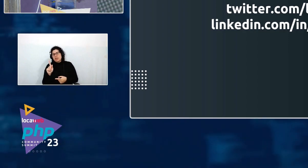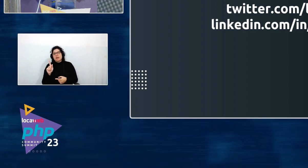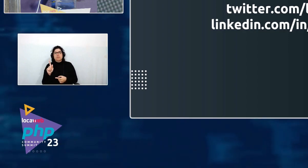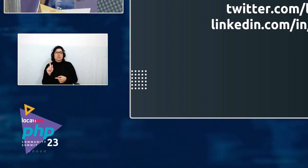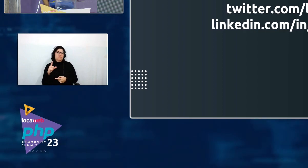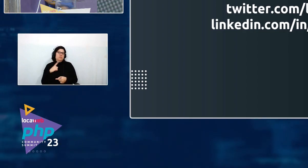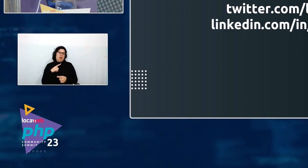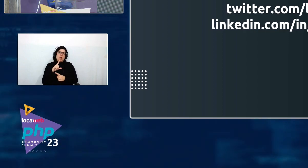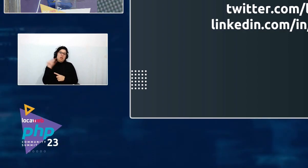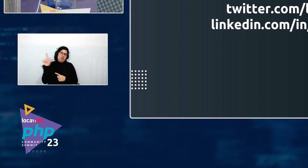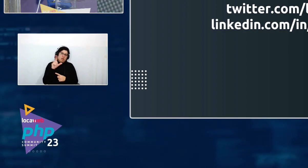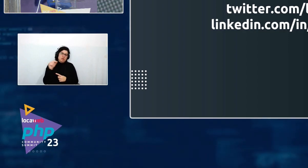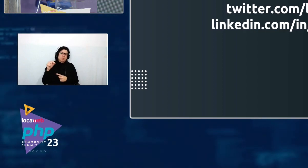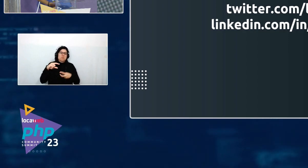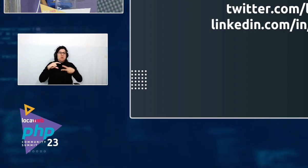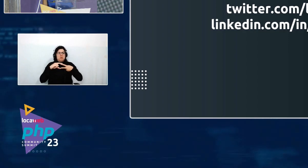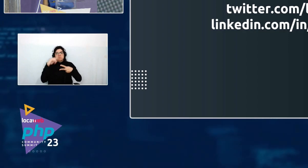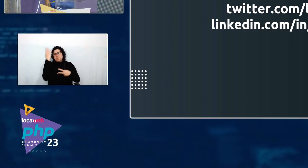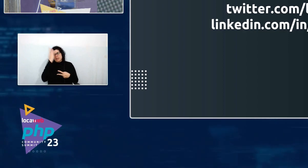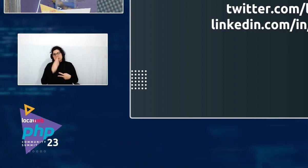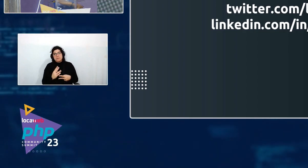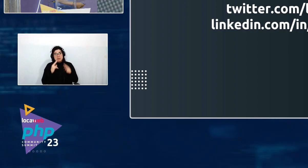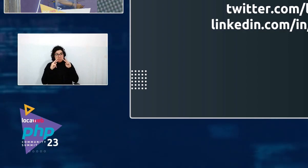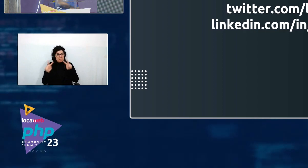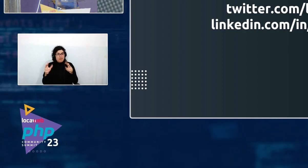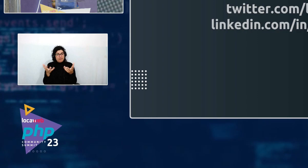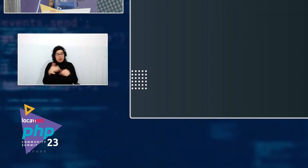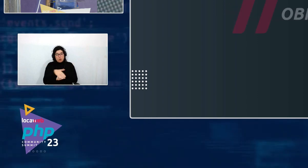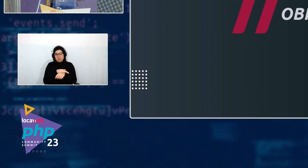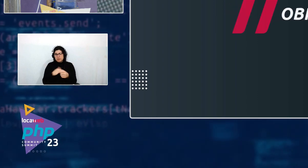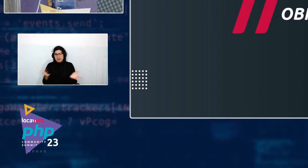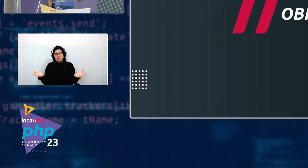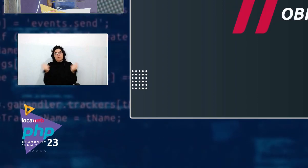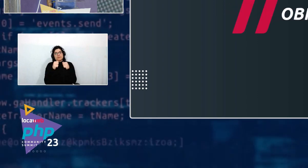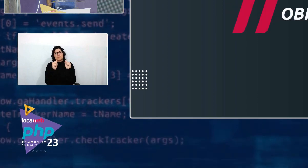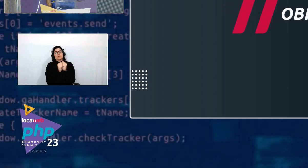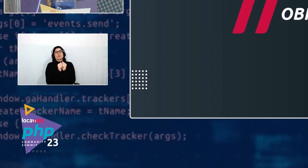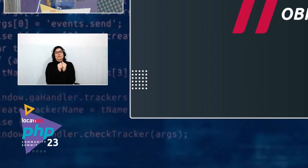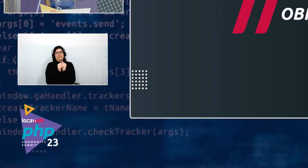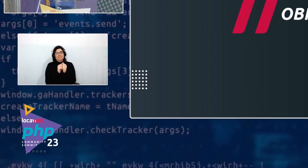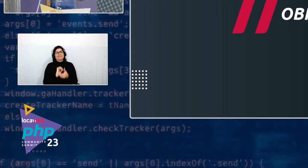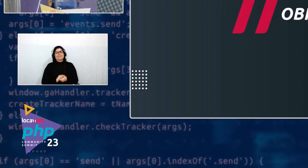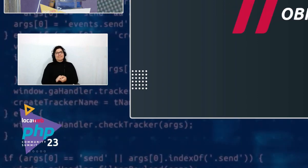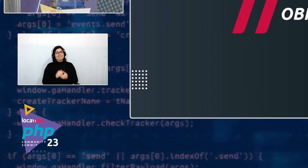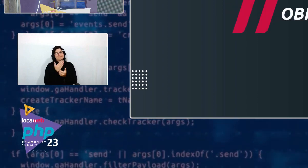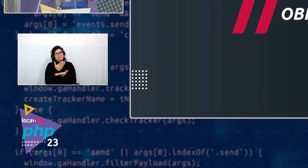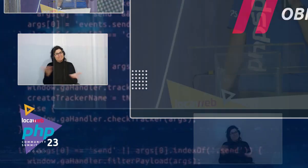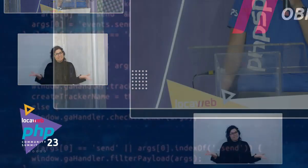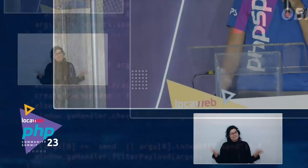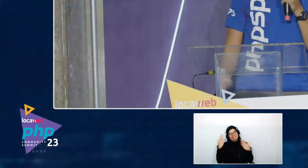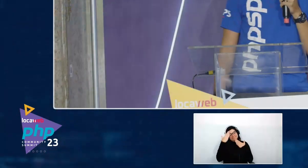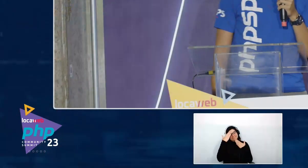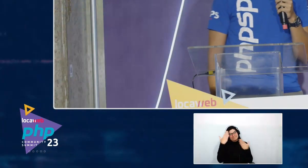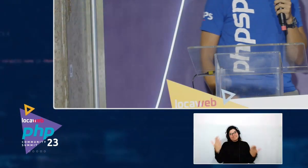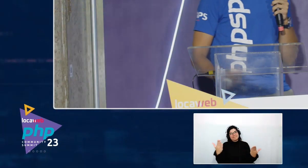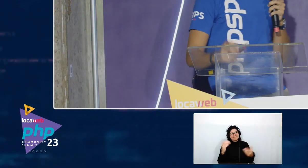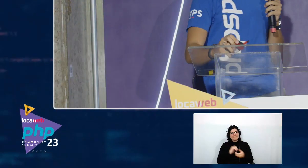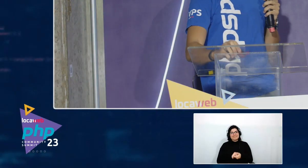do PHP Brasil, qualquer lugar que vocês me verem e também quiser trocar uma ideia, tamo junto. E é isso, galera. Lá pergunta.